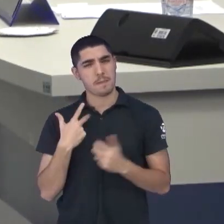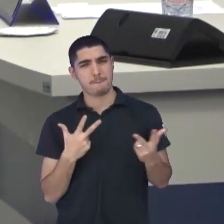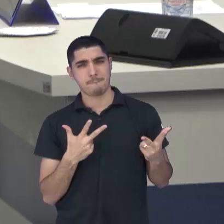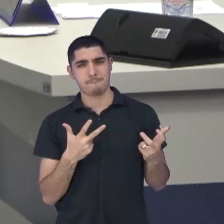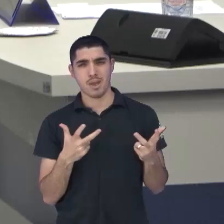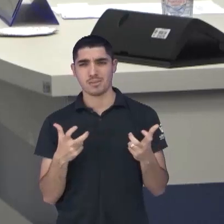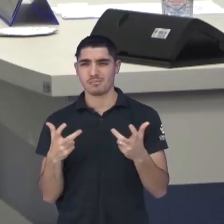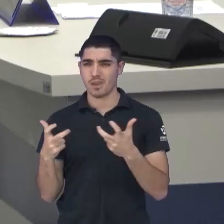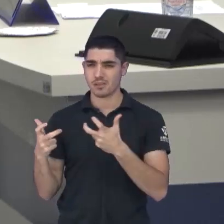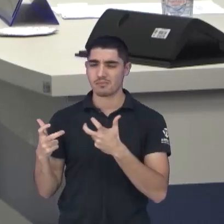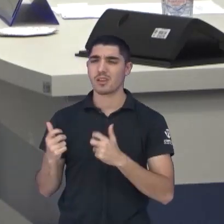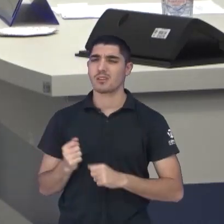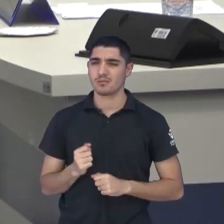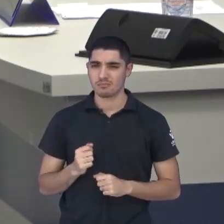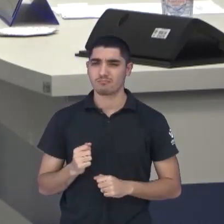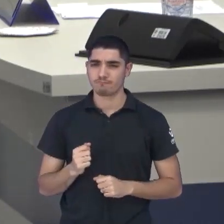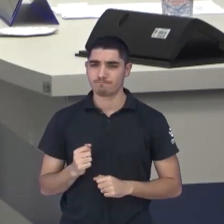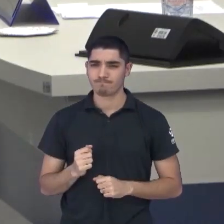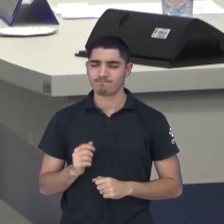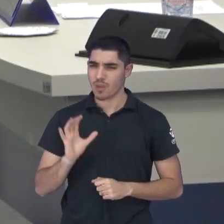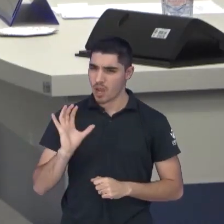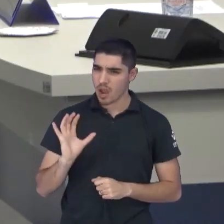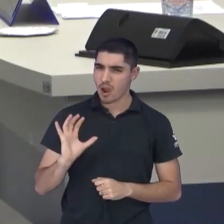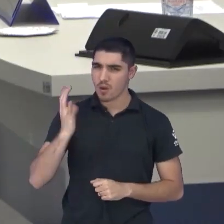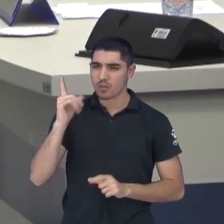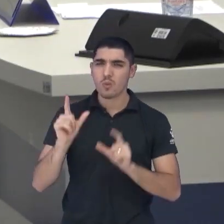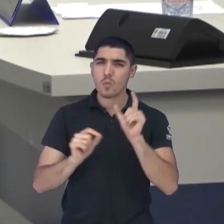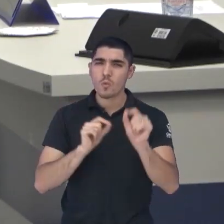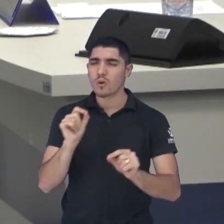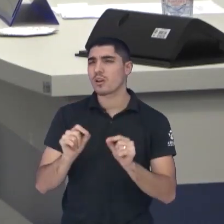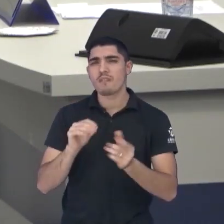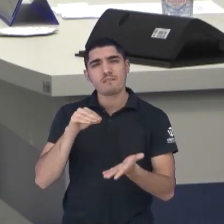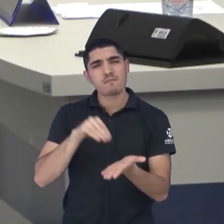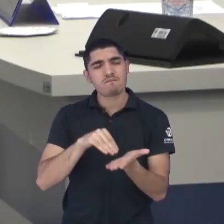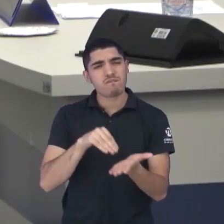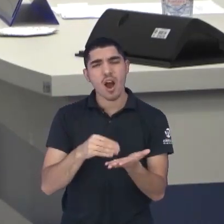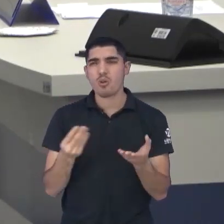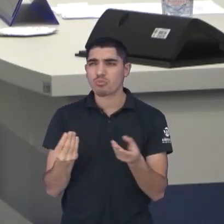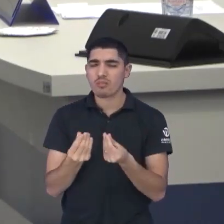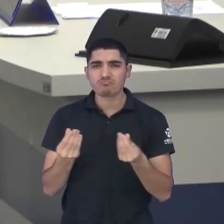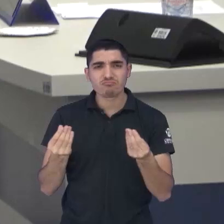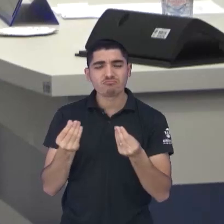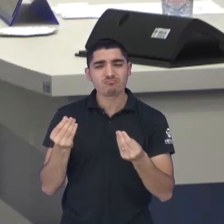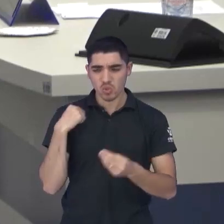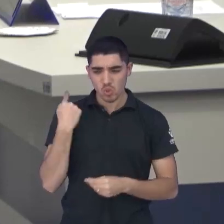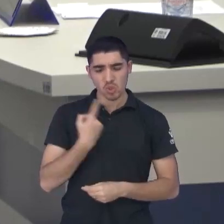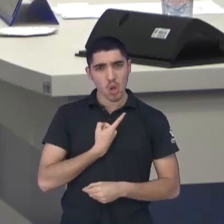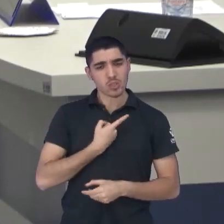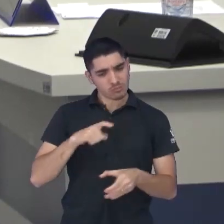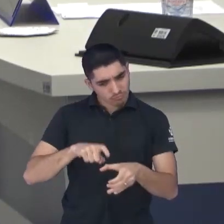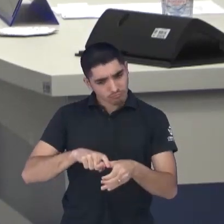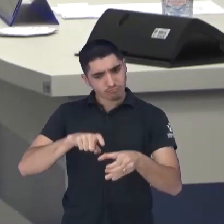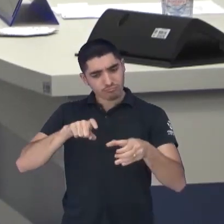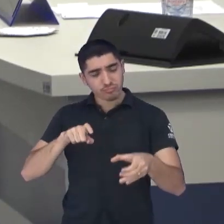grande. Você tendo o poder de destinar uma emenda para determinadas situações no seu bairro, no